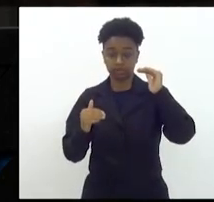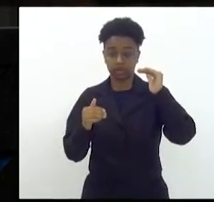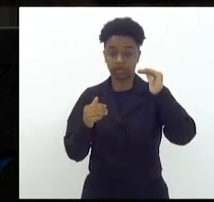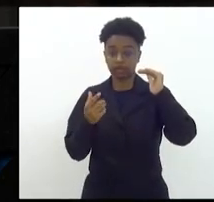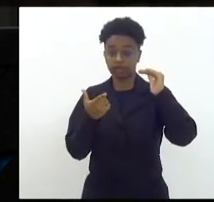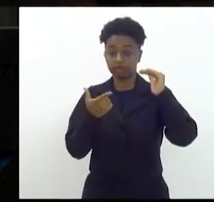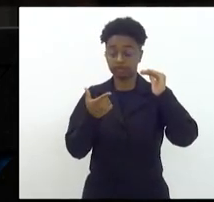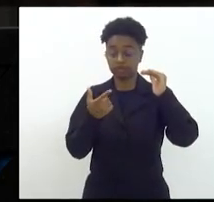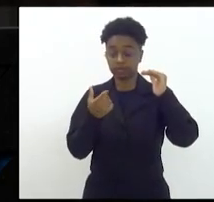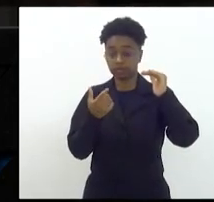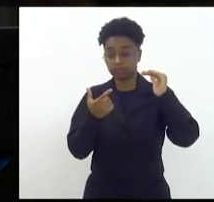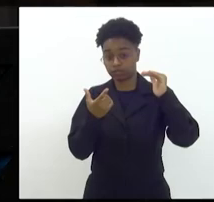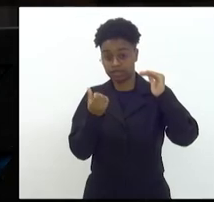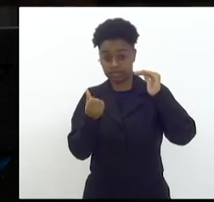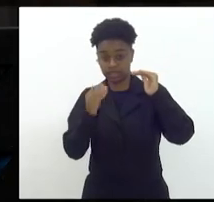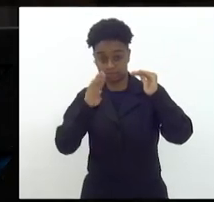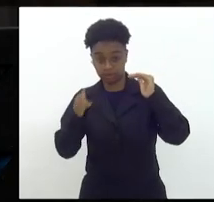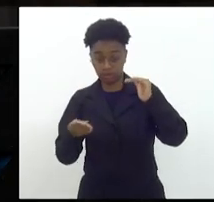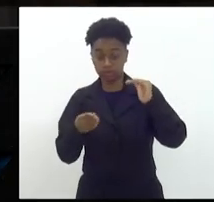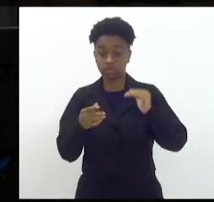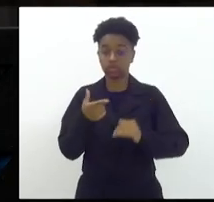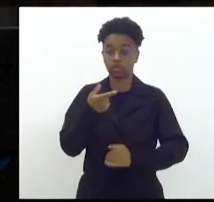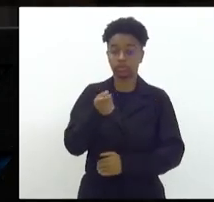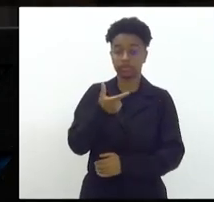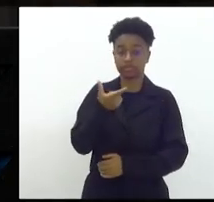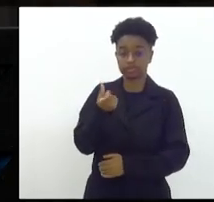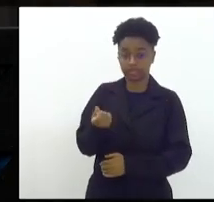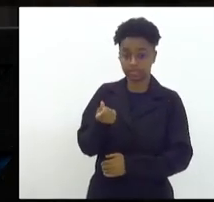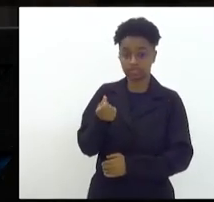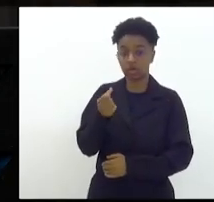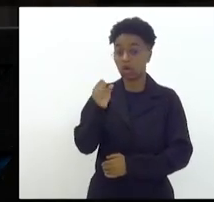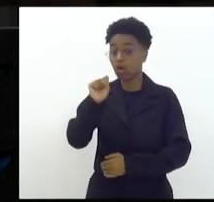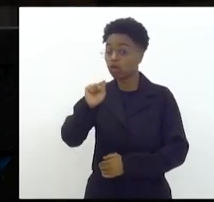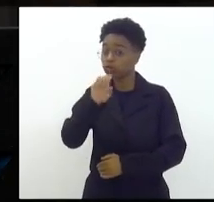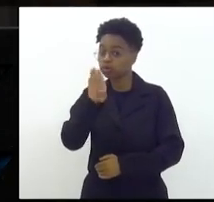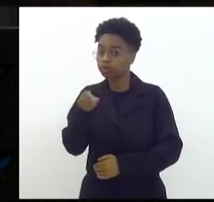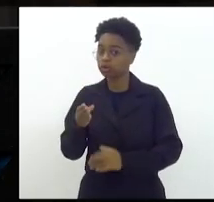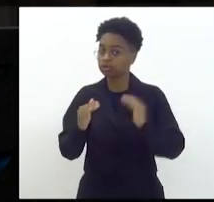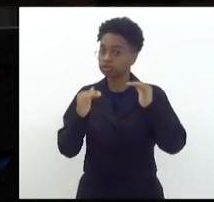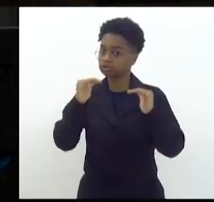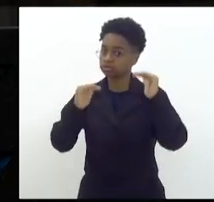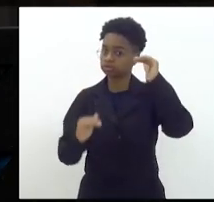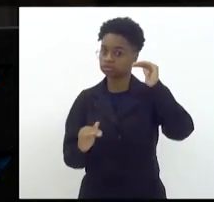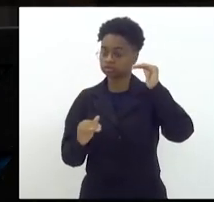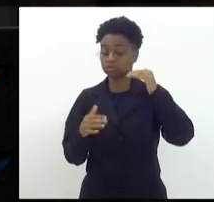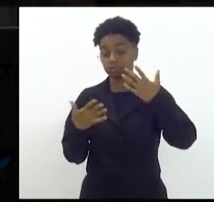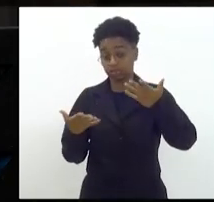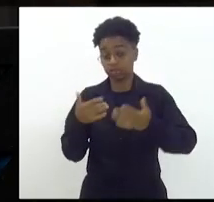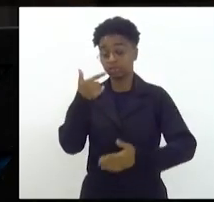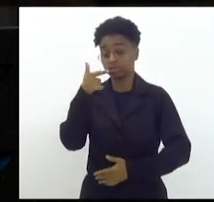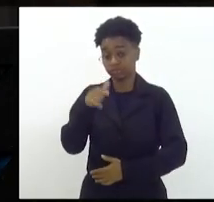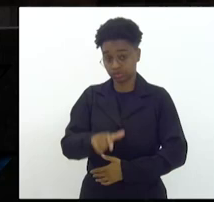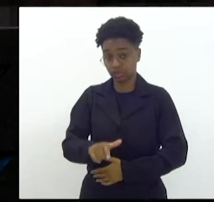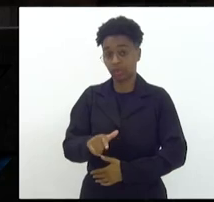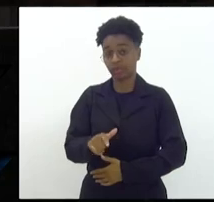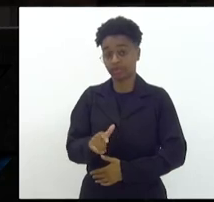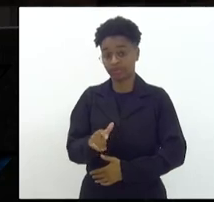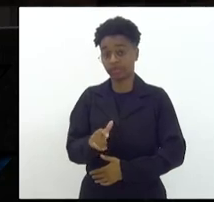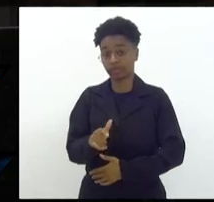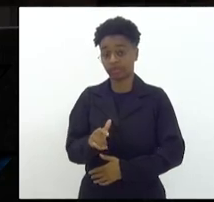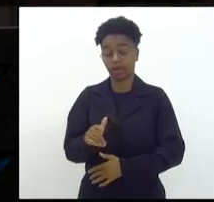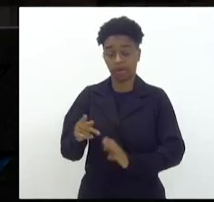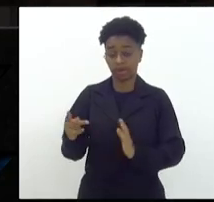despesas pela Receita em 8 bilhões e aí um novo capítulo também se